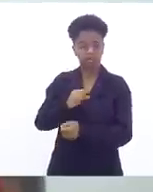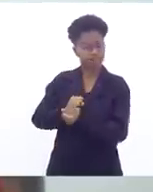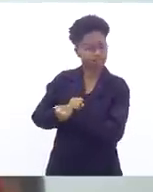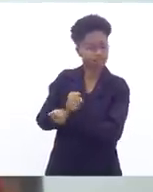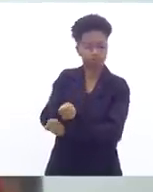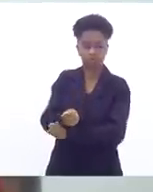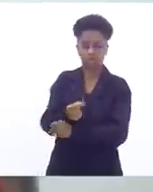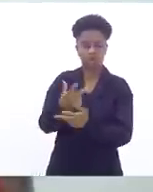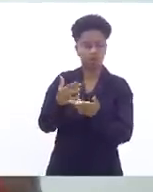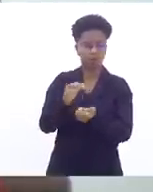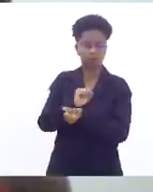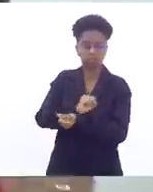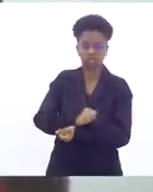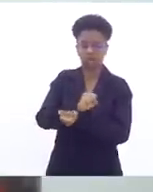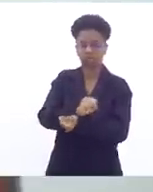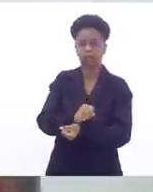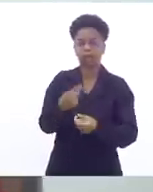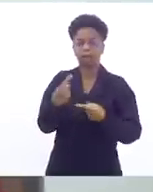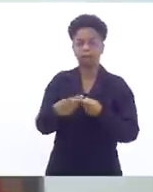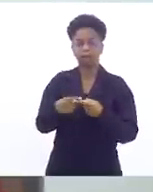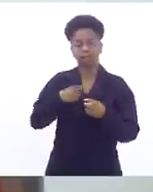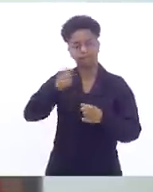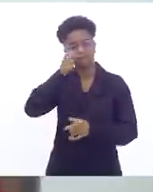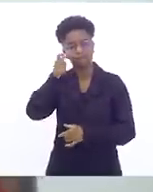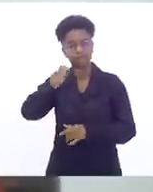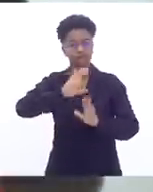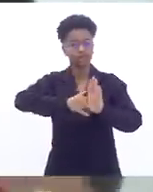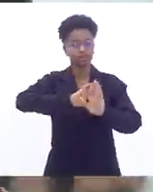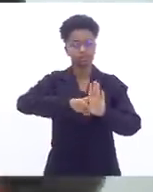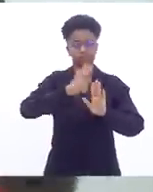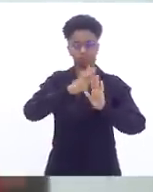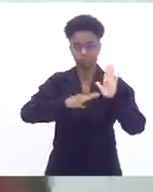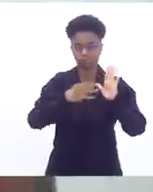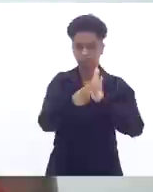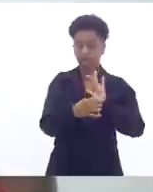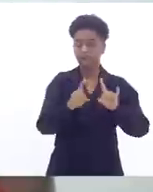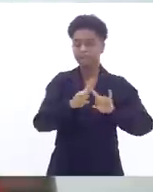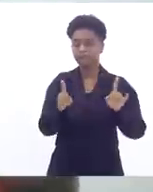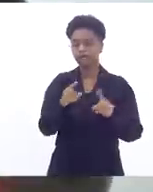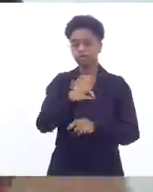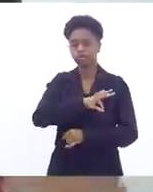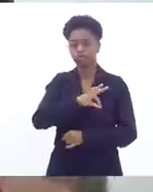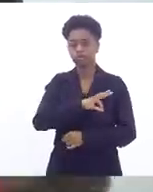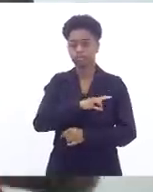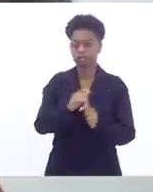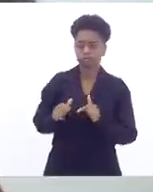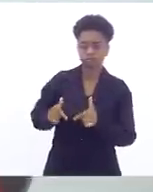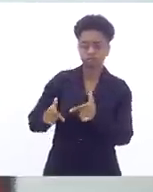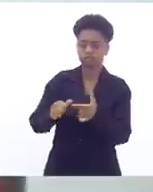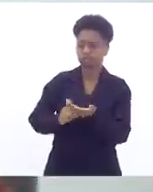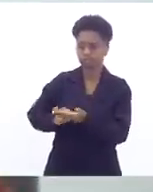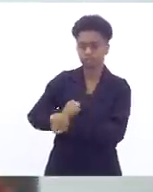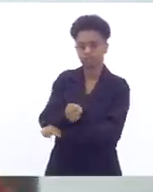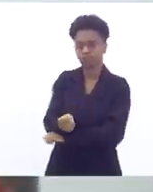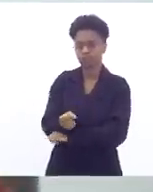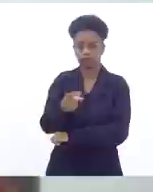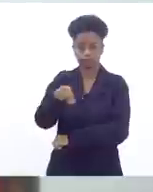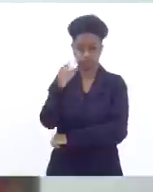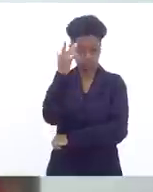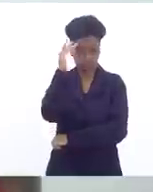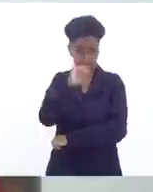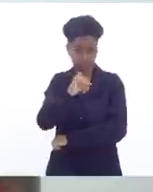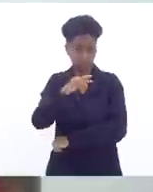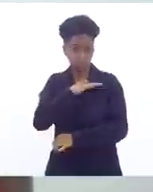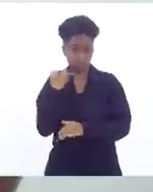regime de escravo porque há interesse por trás das escalas mas que esses policiais não são colocados ali para trabalhar sabe se esse morreram